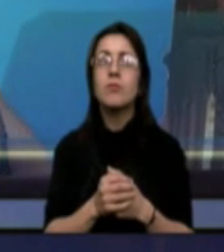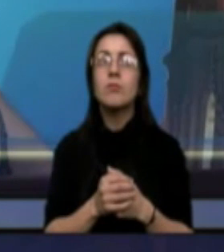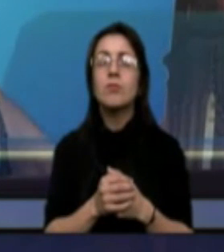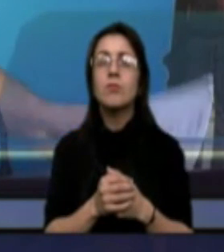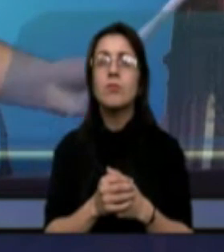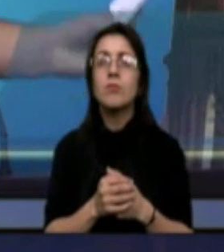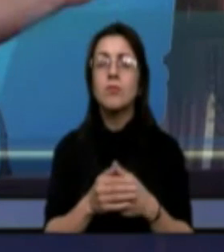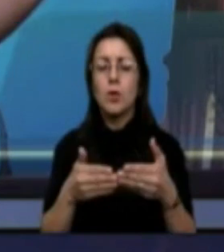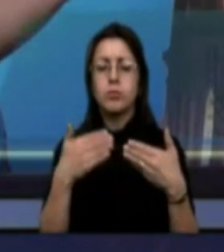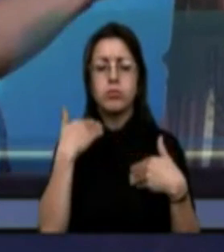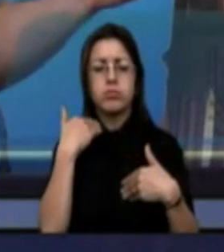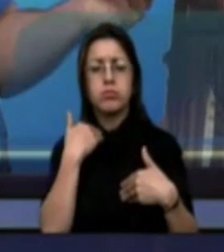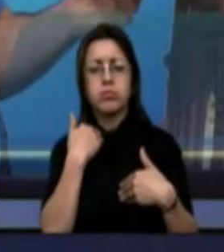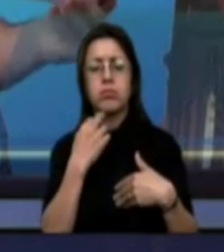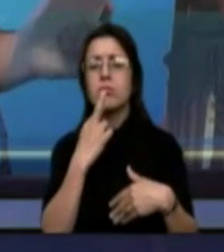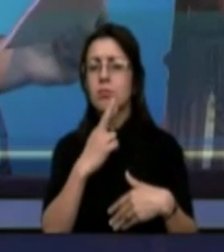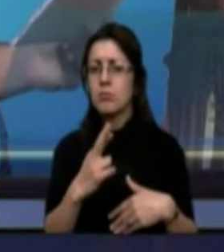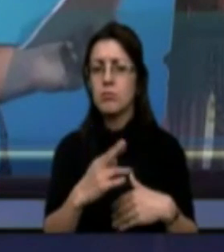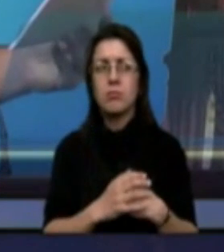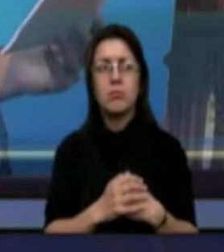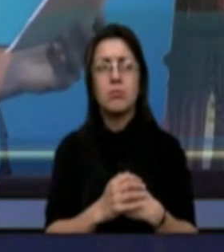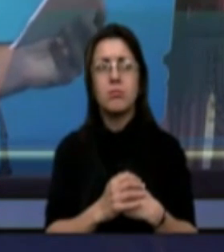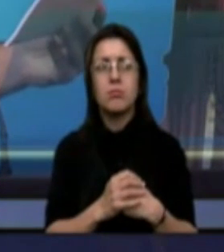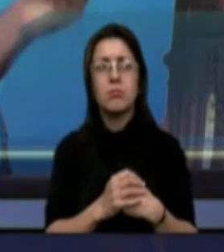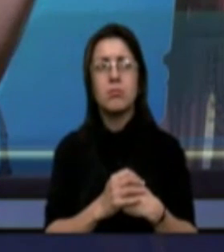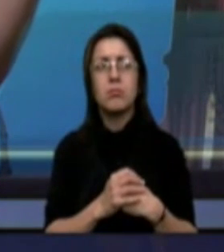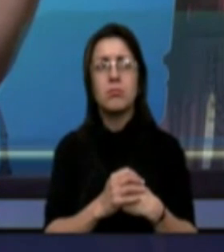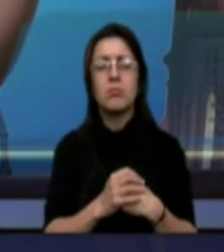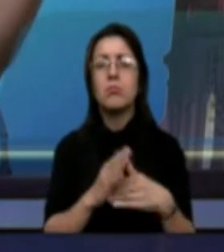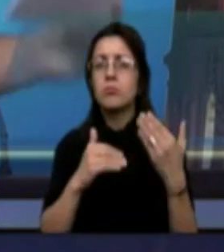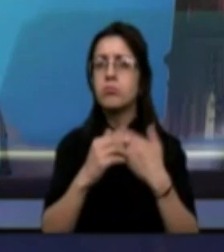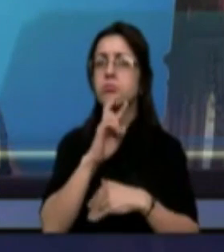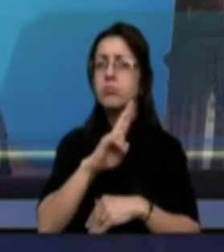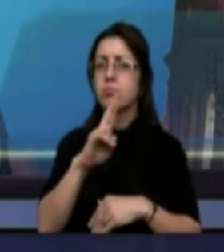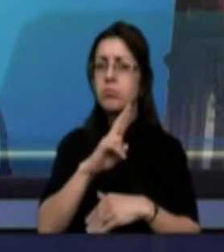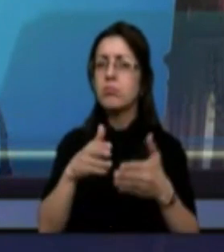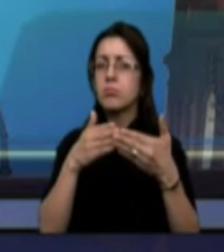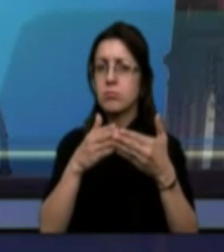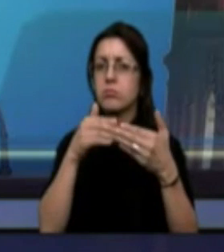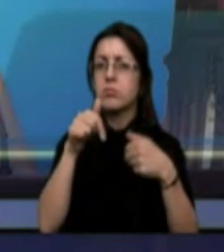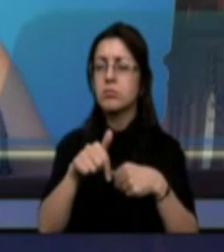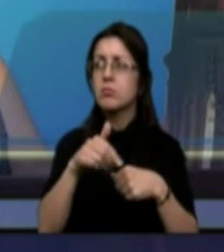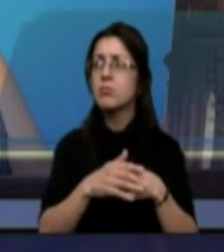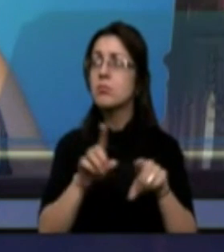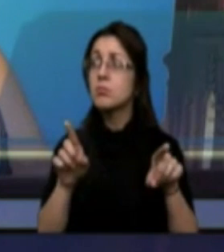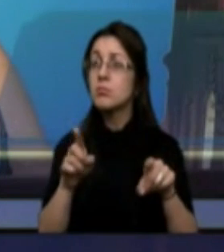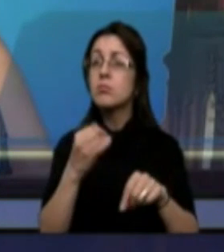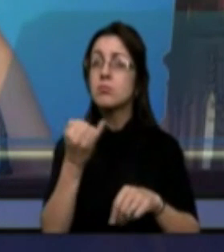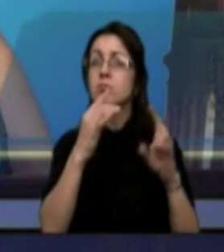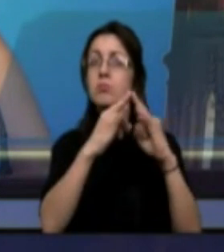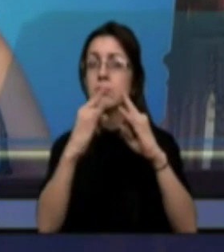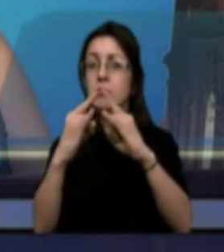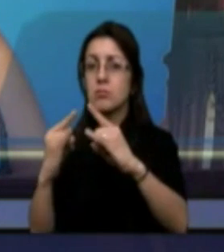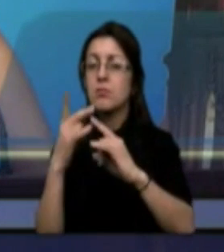eles vêm me prestar isso aqui em juízo, que eu irei responder com maior, com todas as respostas que me solicitaram aqui. Mas cabe às